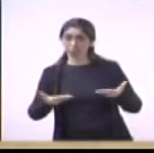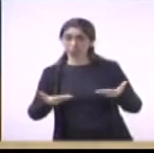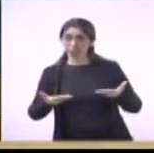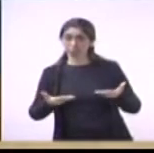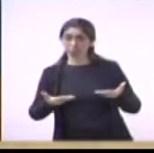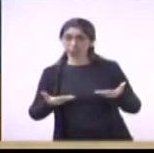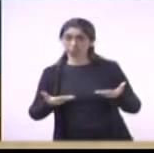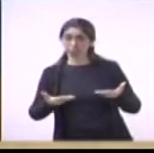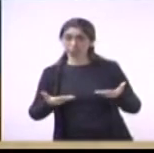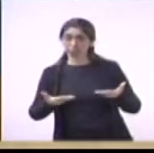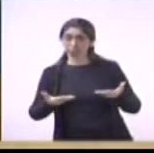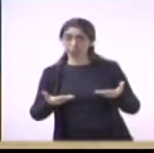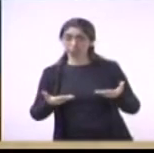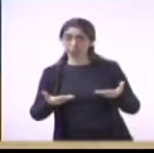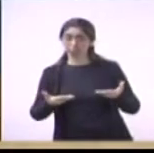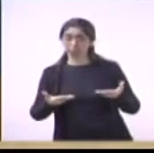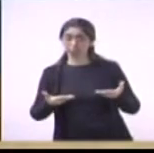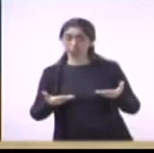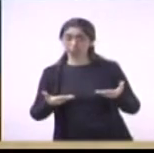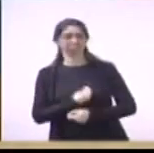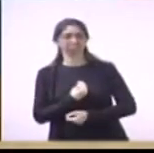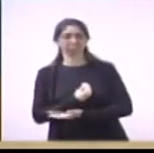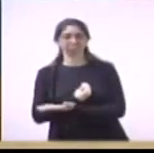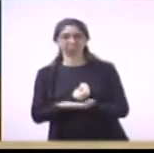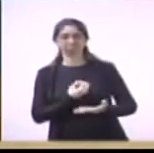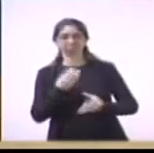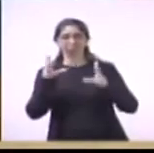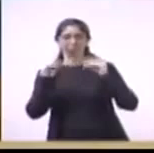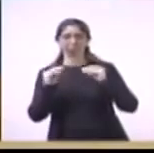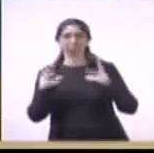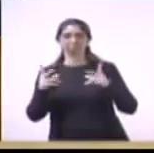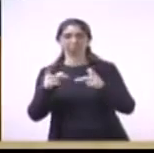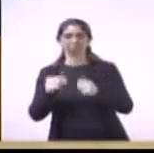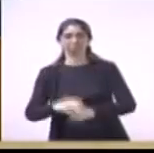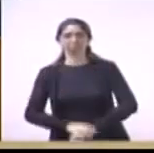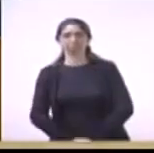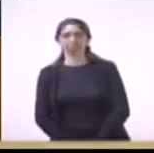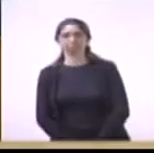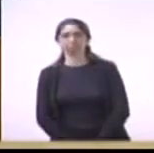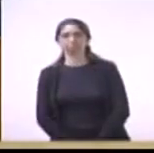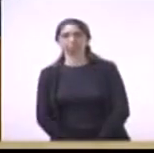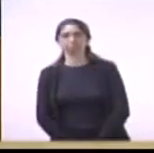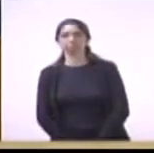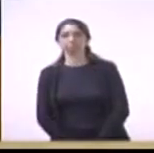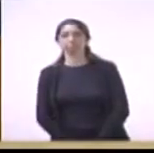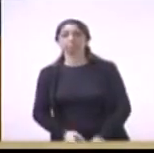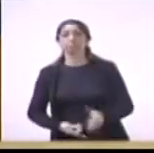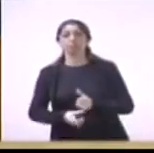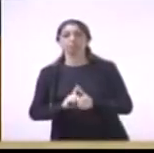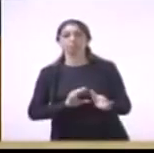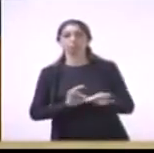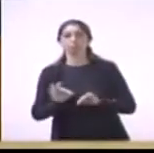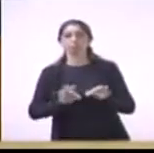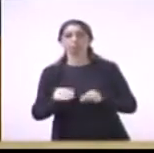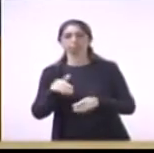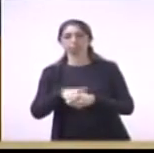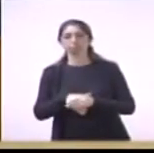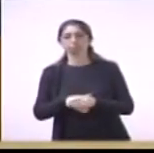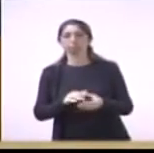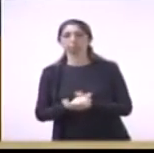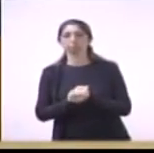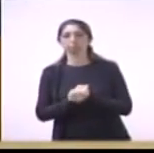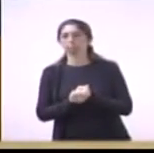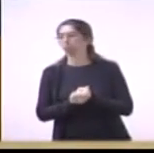cansativa, mas parabéns a todos que ficaram aí. Uma boa noite para todos. Antes de pôr o projeto em votação, só queria dar parabéns